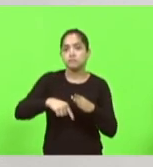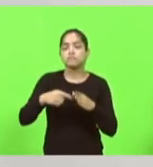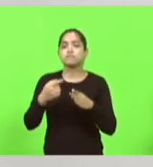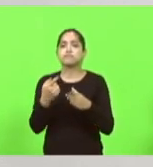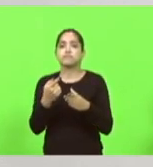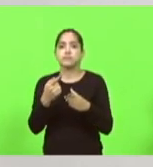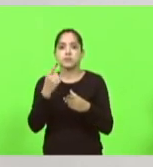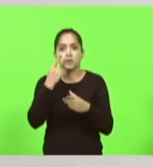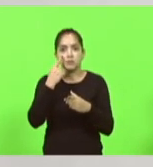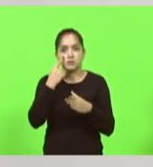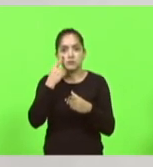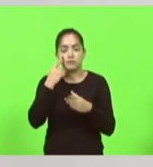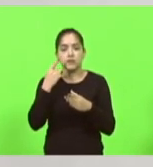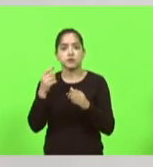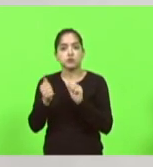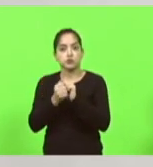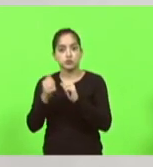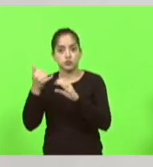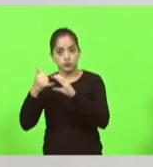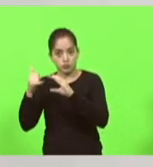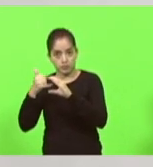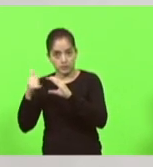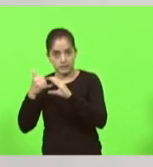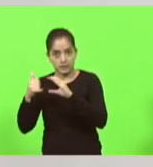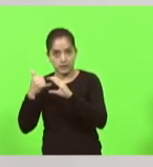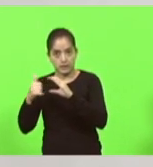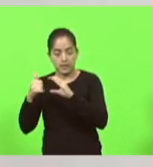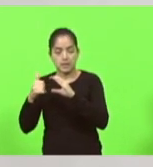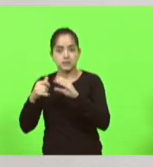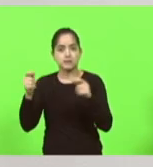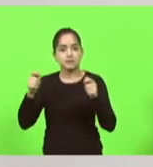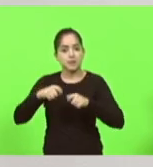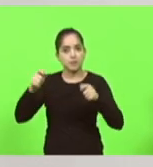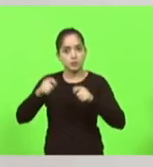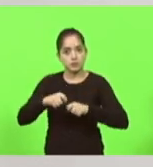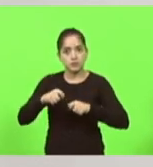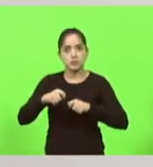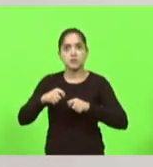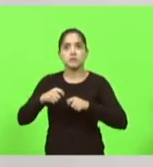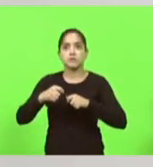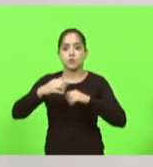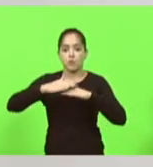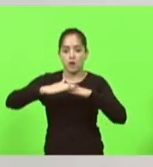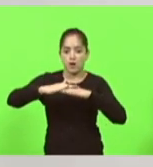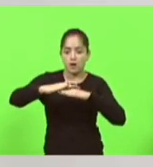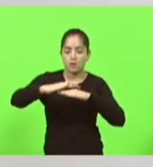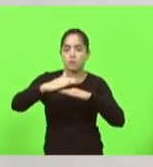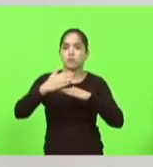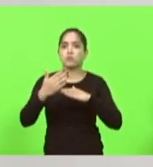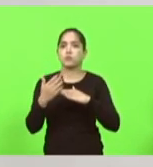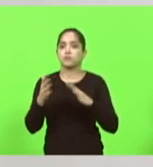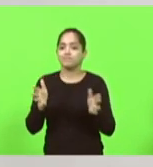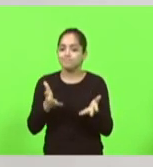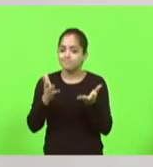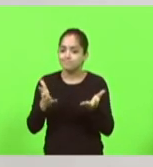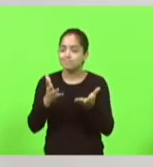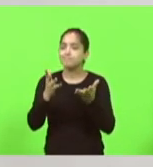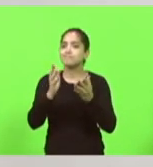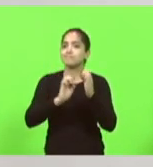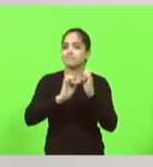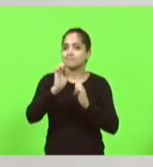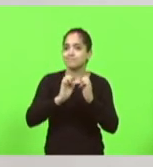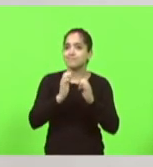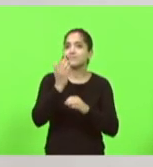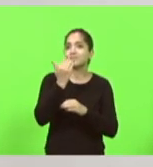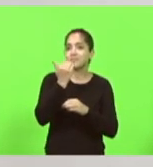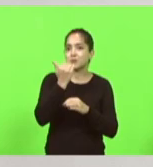junto à Celesc, para termos esse posteamento subterrâneo, a rua coberta, um incentivo a empresas do ramo gastronômico